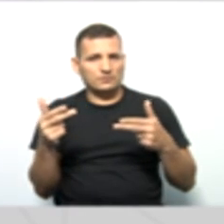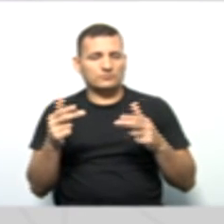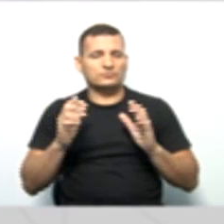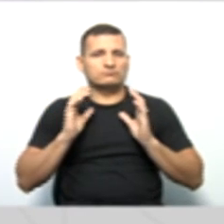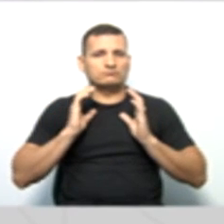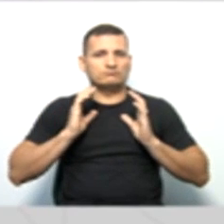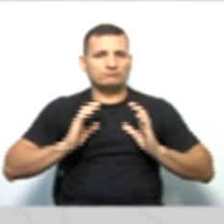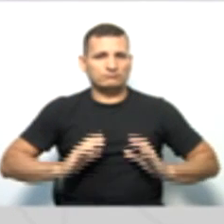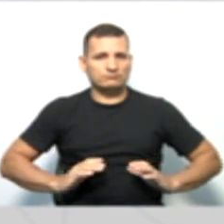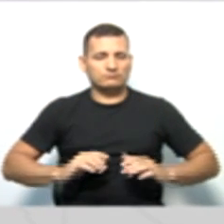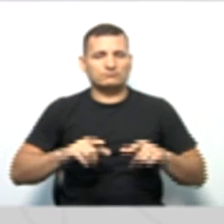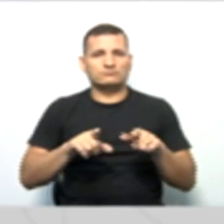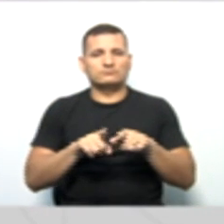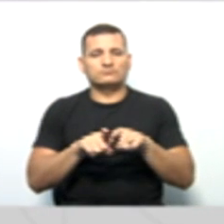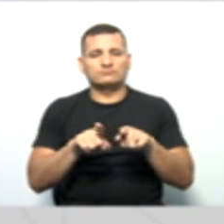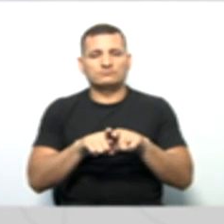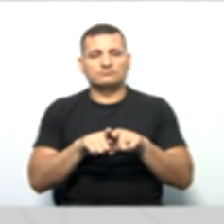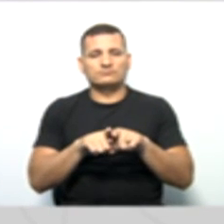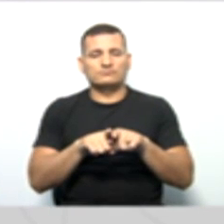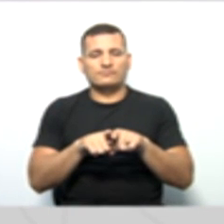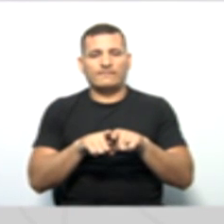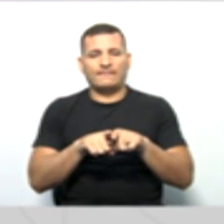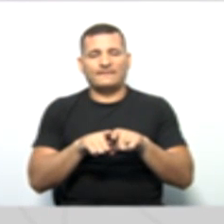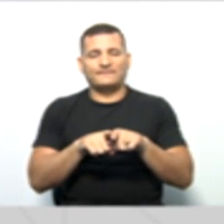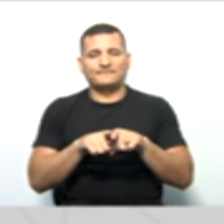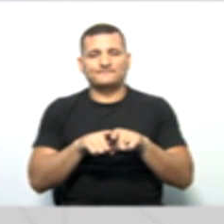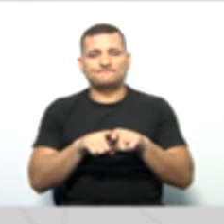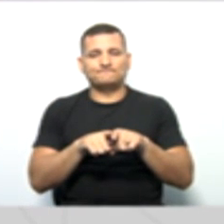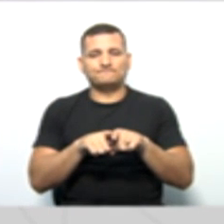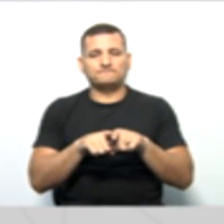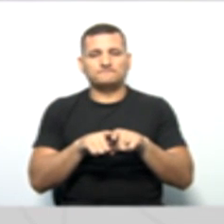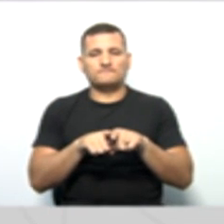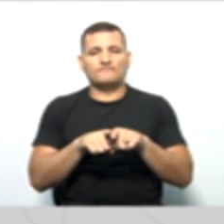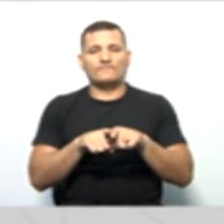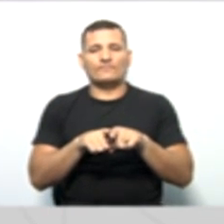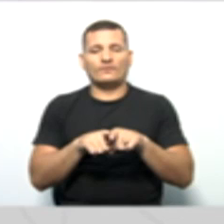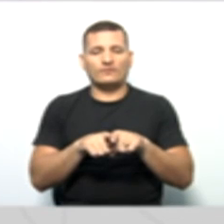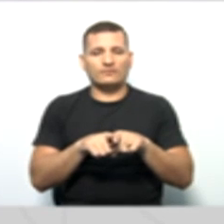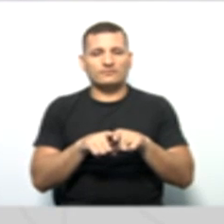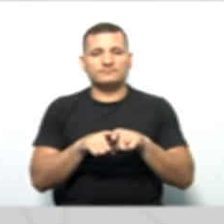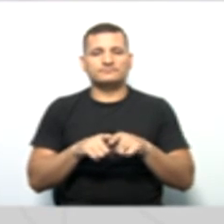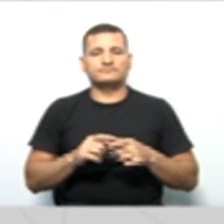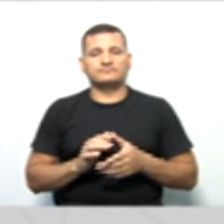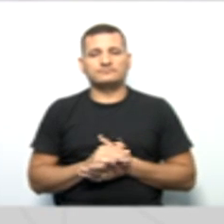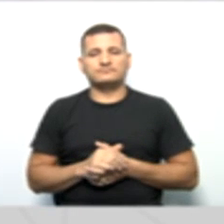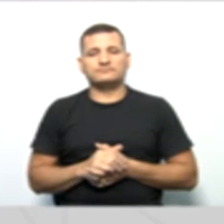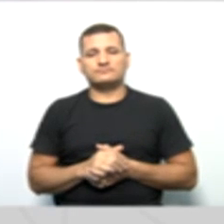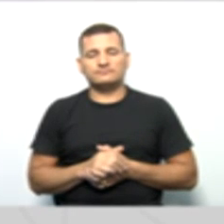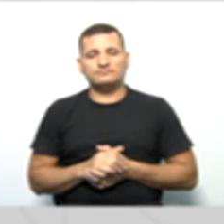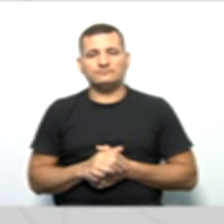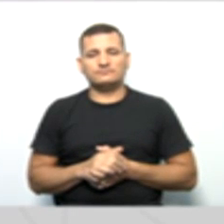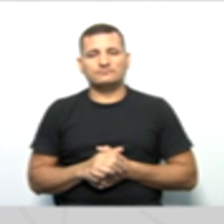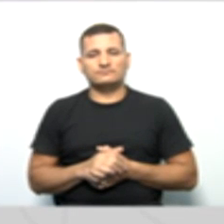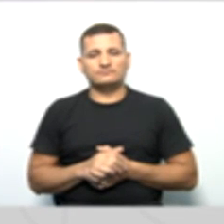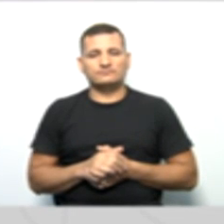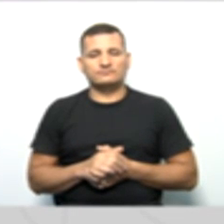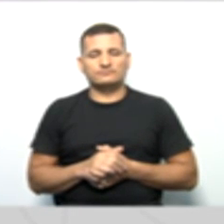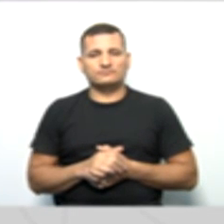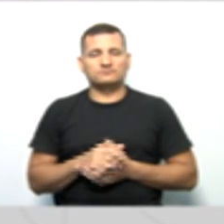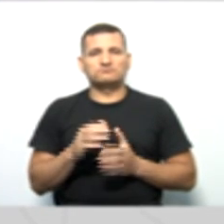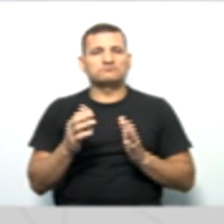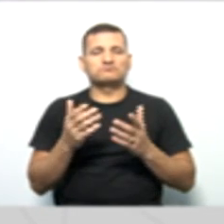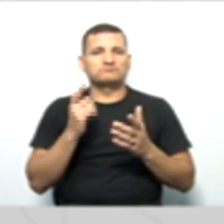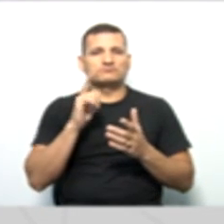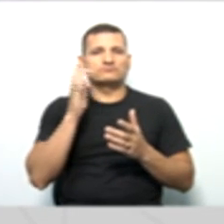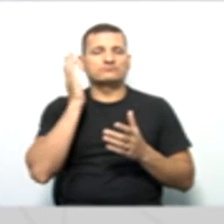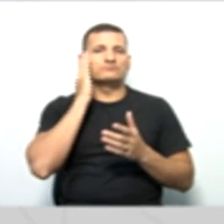comportamentais principalmente, não é isso? Sem eles eu não consigo saber como que as classes vão se comportar dentro do